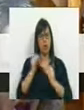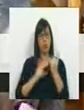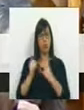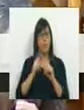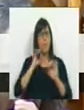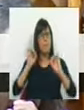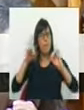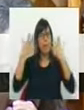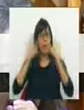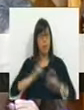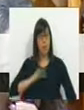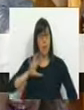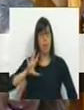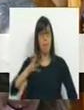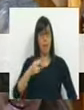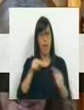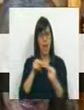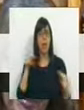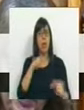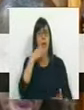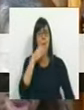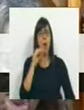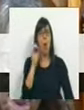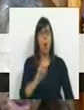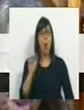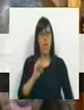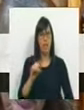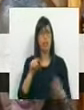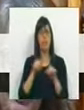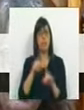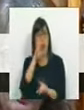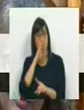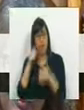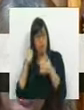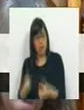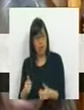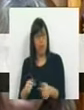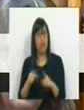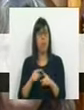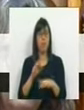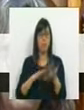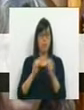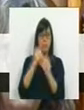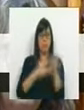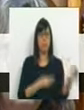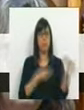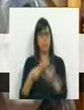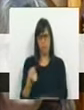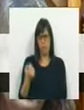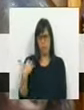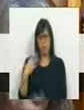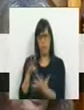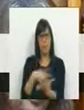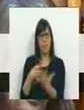infraestruturas prioritárias para o nosso país, a linha do Oeste. E este governo, e bem, naquilo que foi o documento que apresentou muito